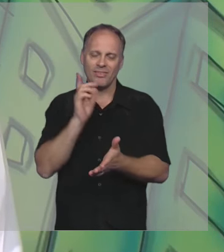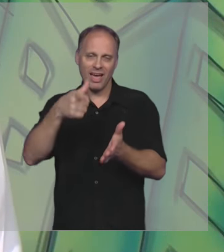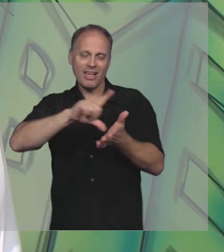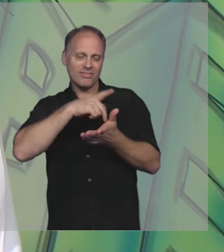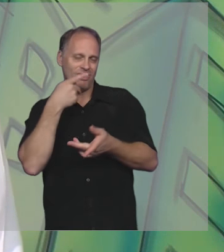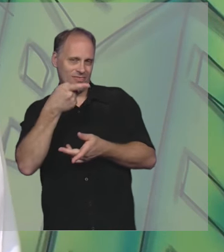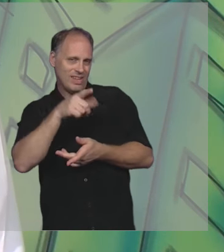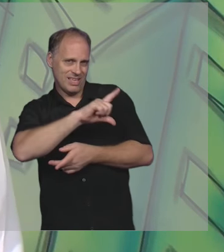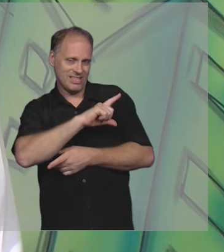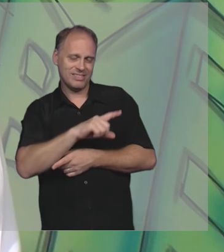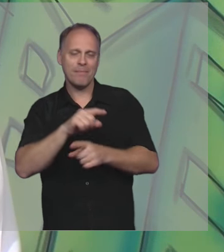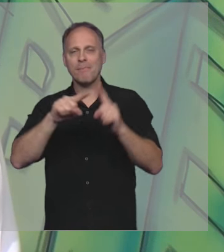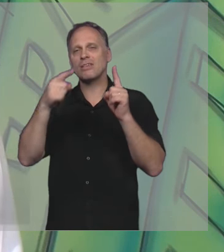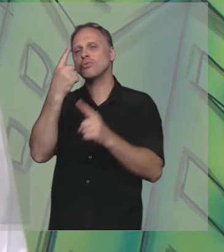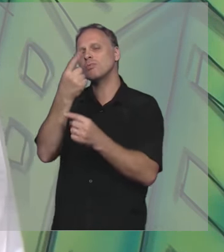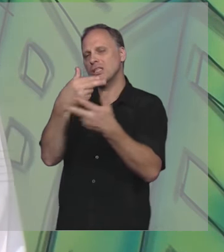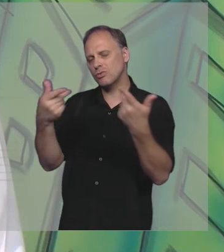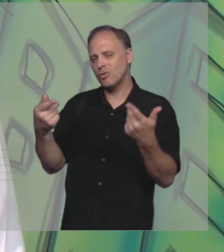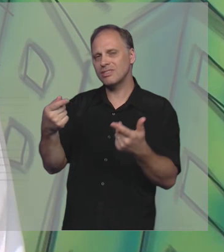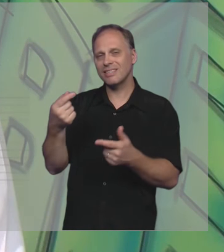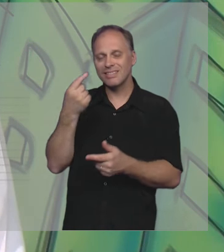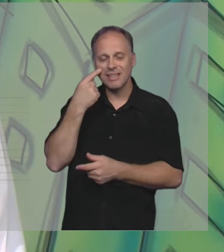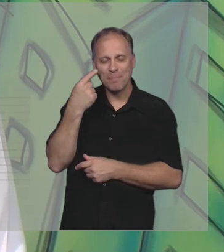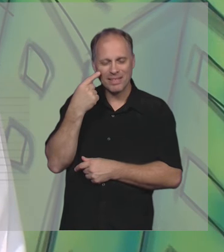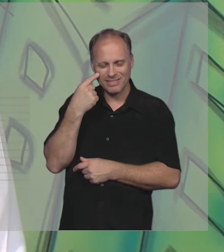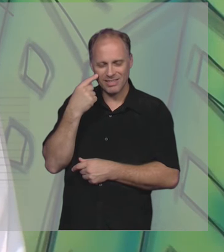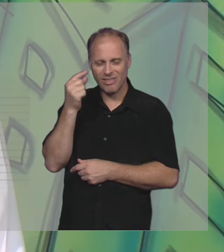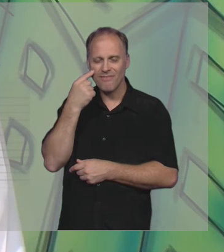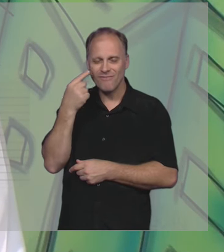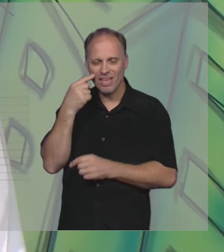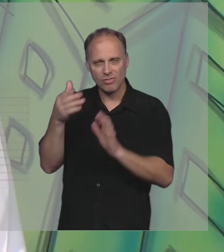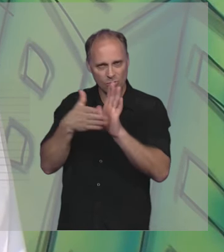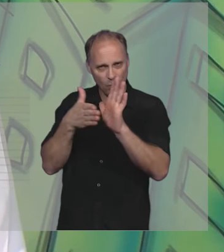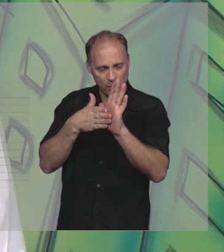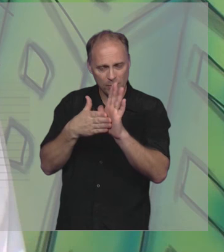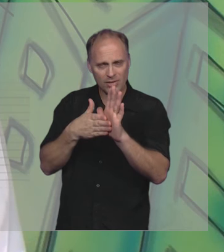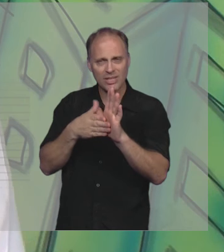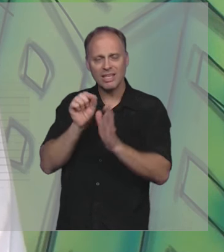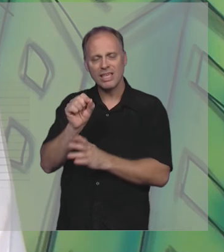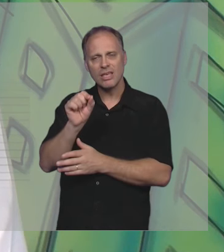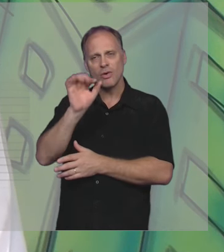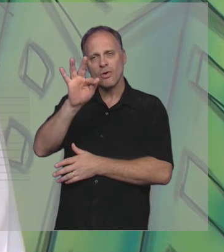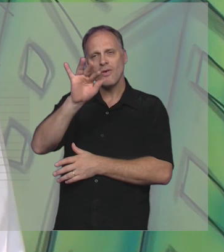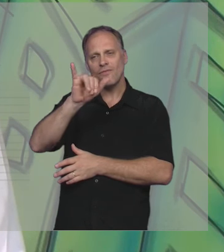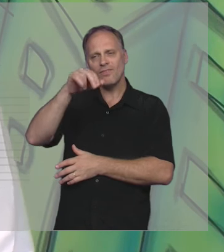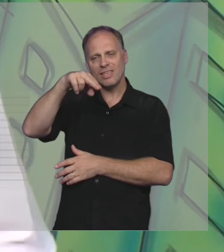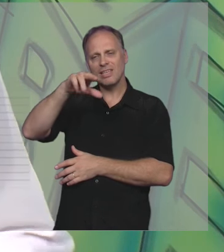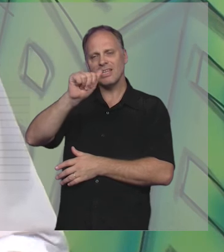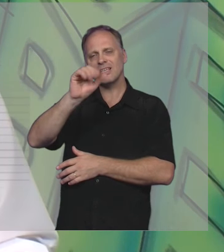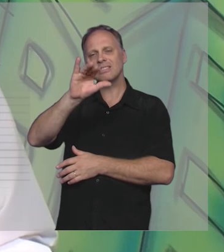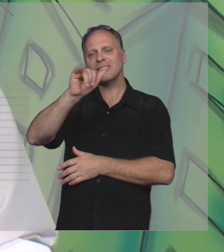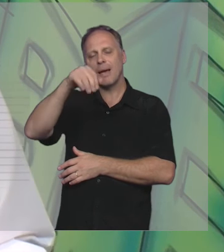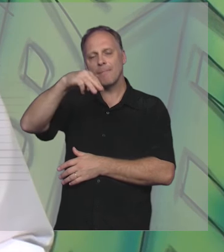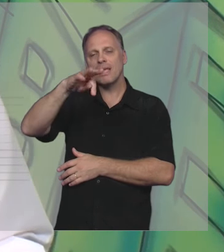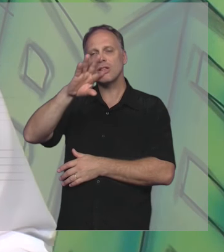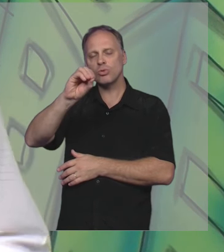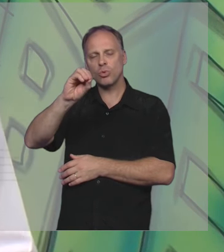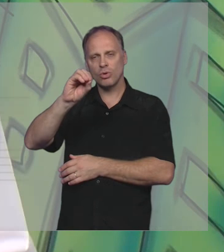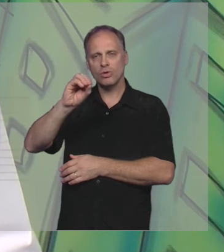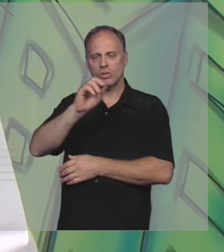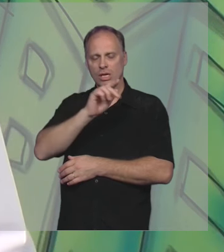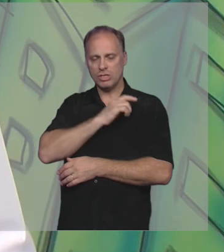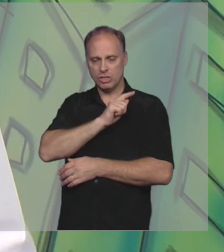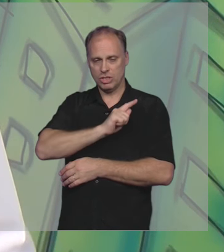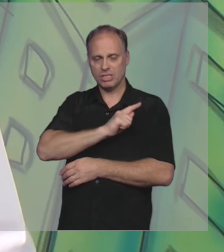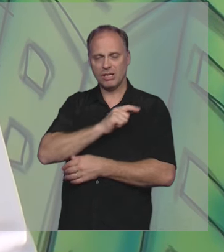havia comentado contigo. Uma das saídas que a gente pleiteou é que o sistema, o financiamento da gestão, ele fosse paralelo ao